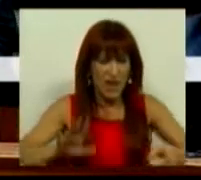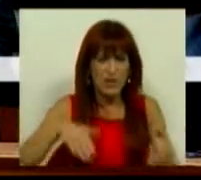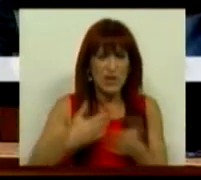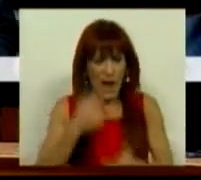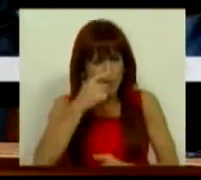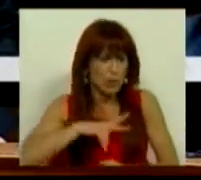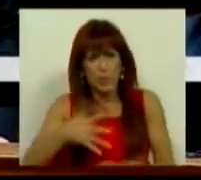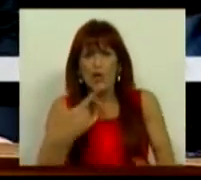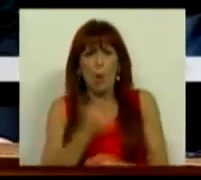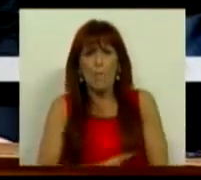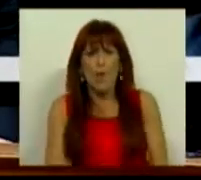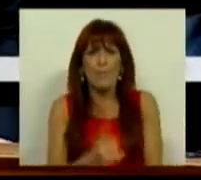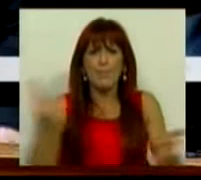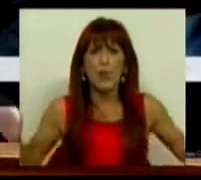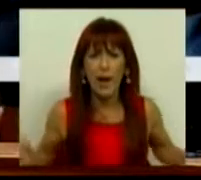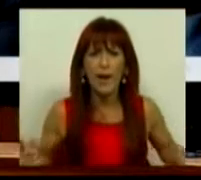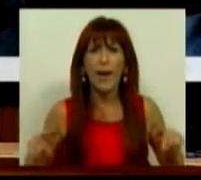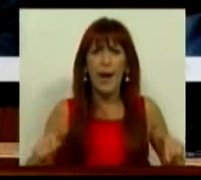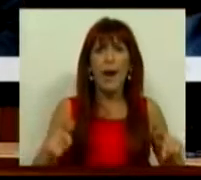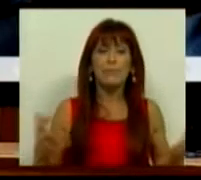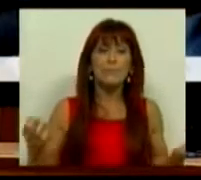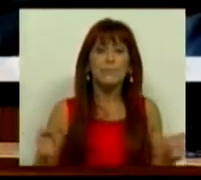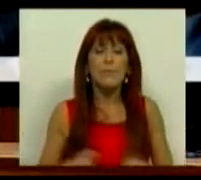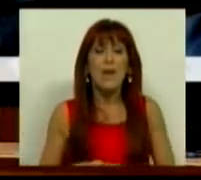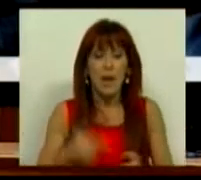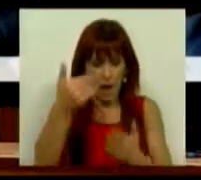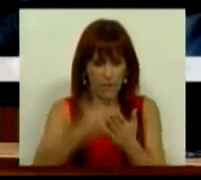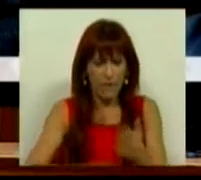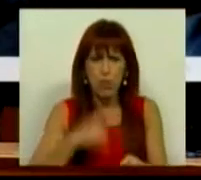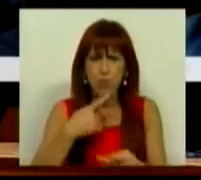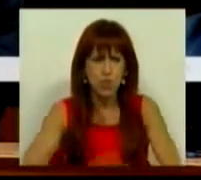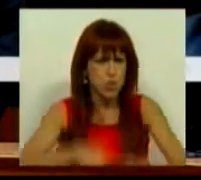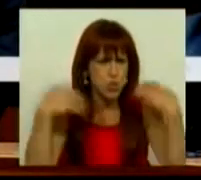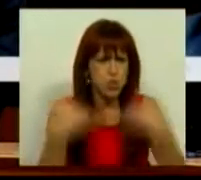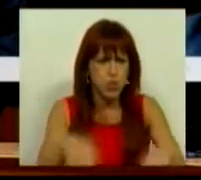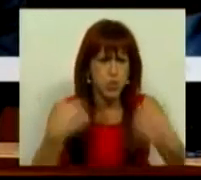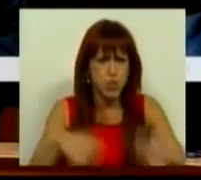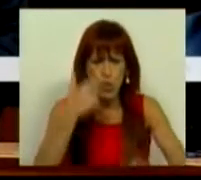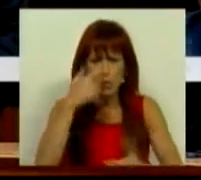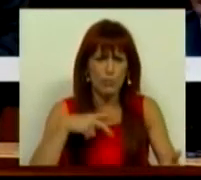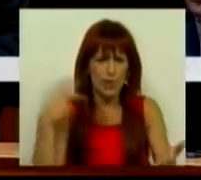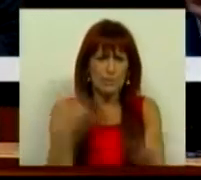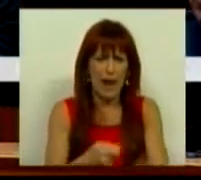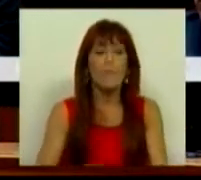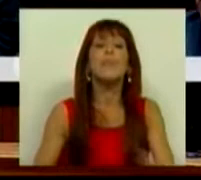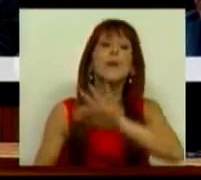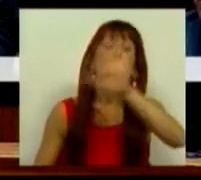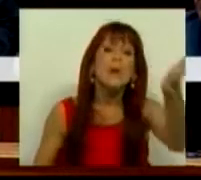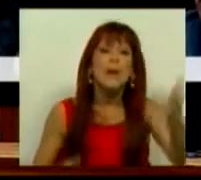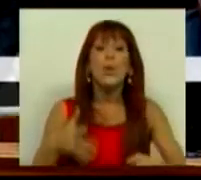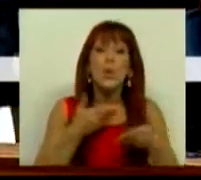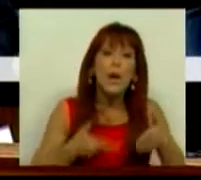os portugueses, porque efetivamente a fatura é demasiado pesada para os portugueses. Portanto,